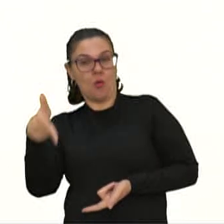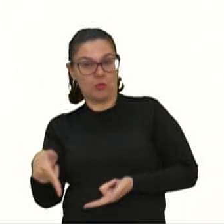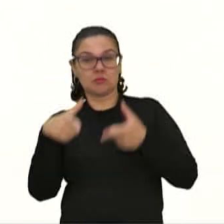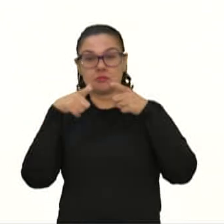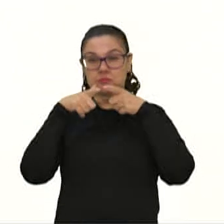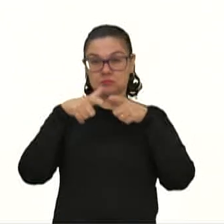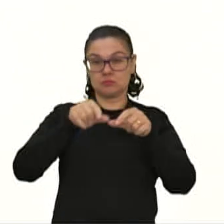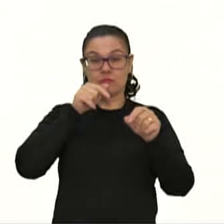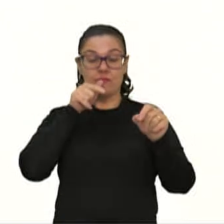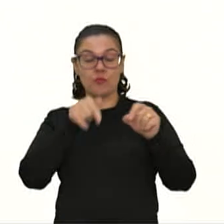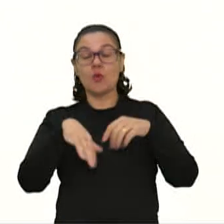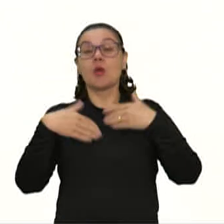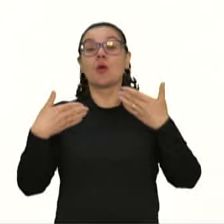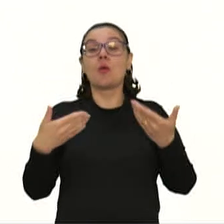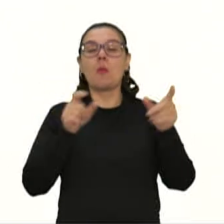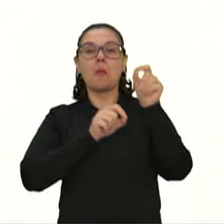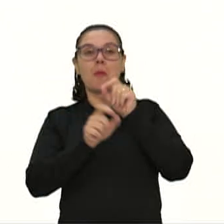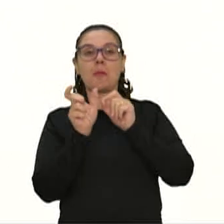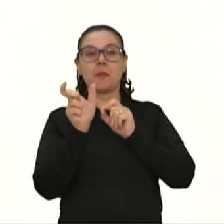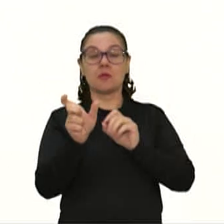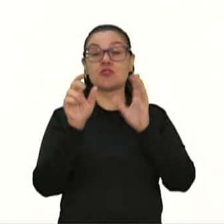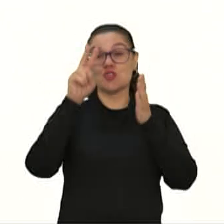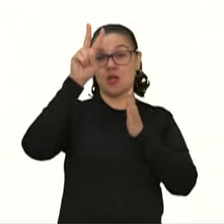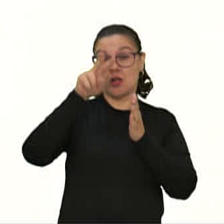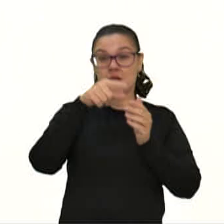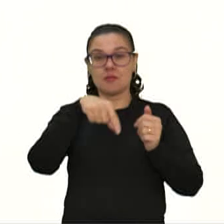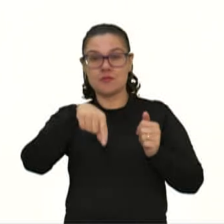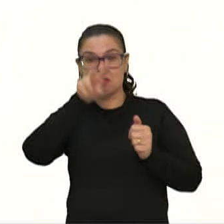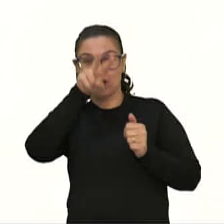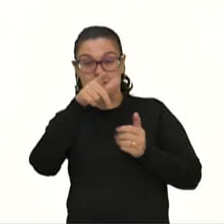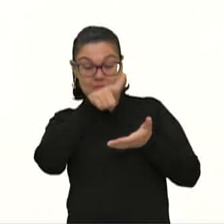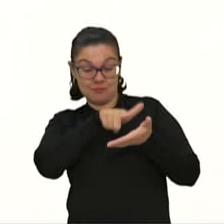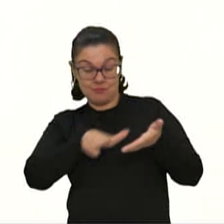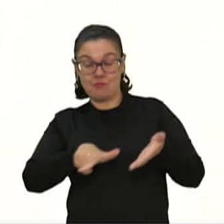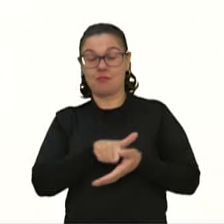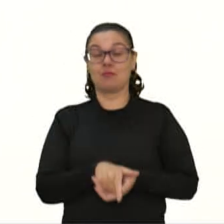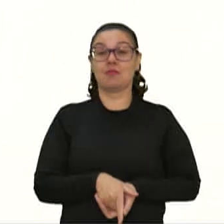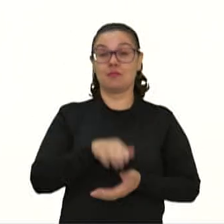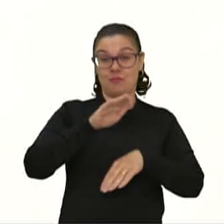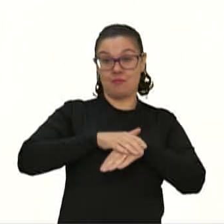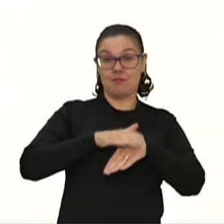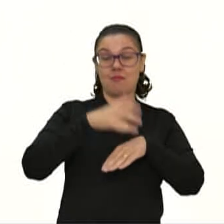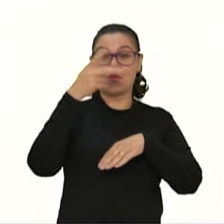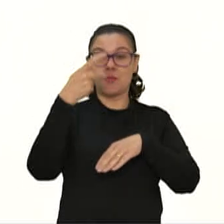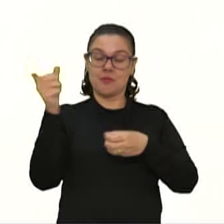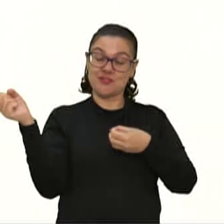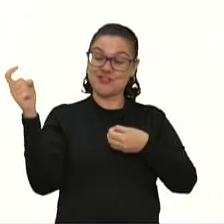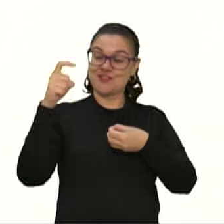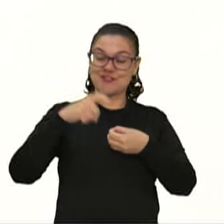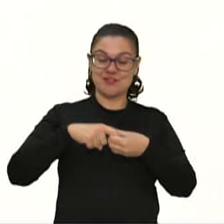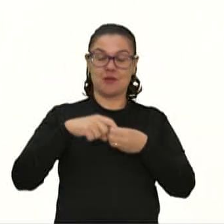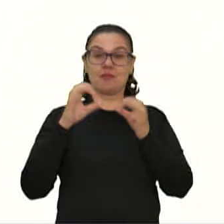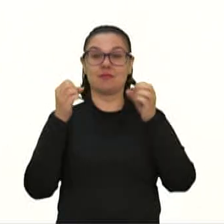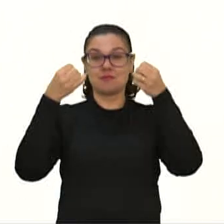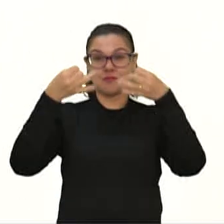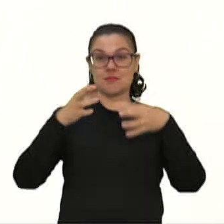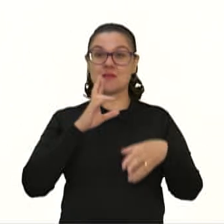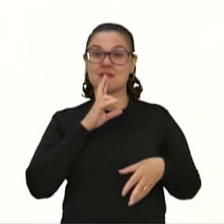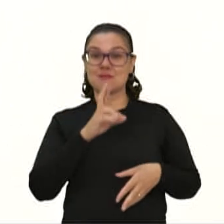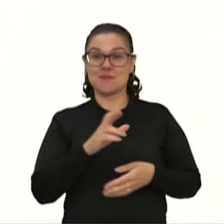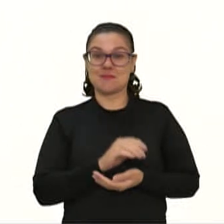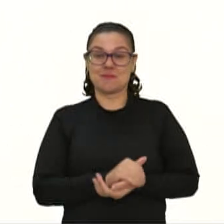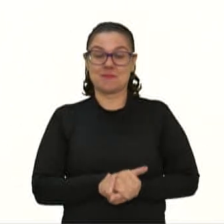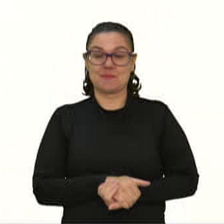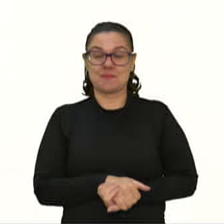nessa estrofe? Qual? Eu já li com vocês, vou deixar vocês relerem agora, por conta própria, já volto comentando o gabarito.